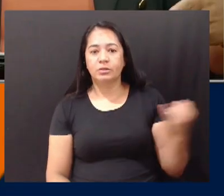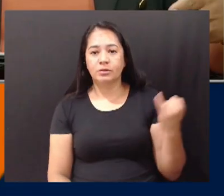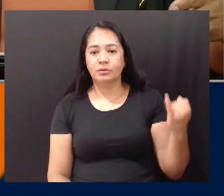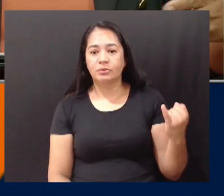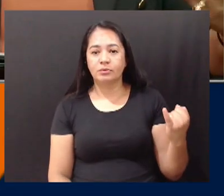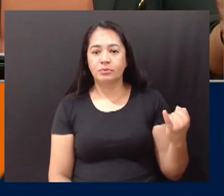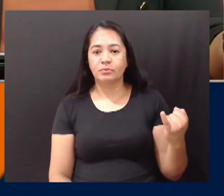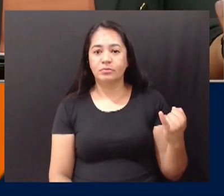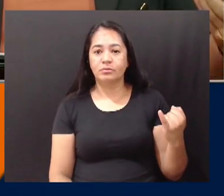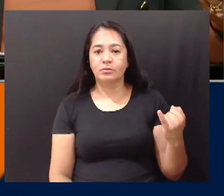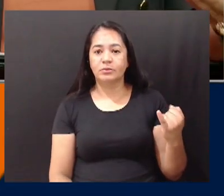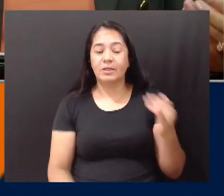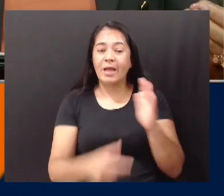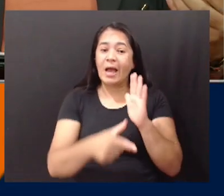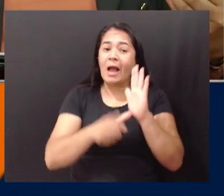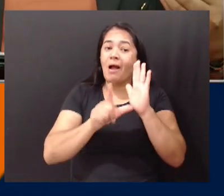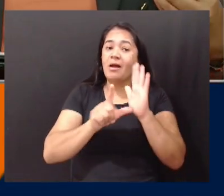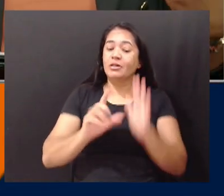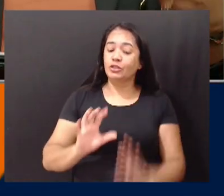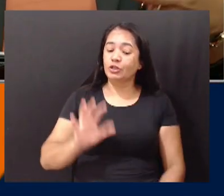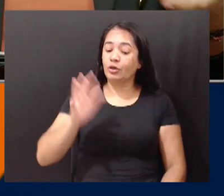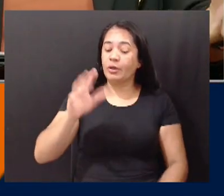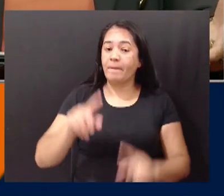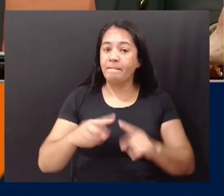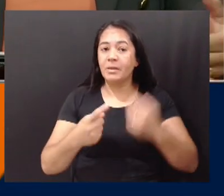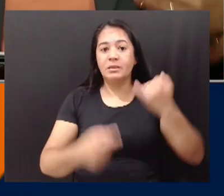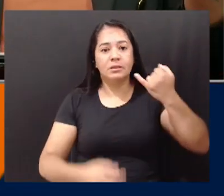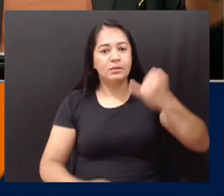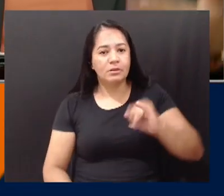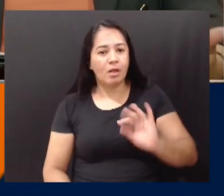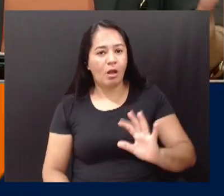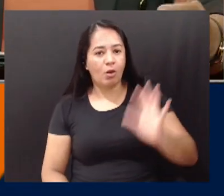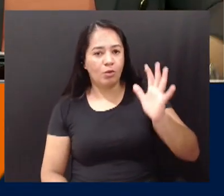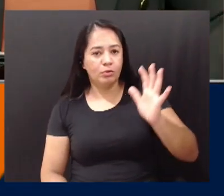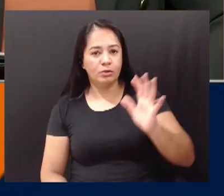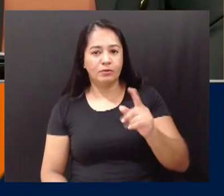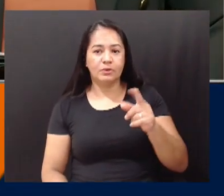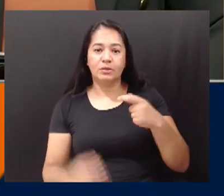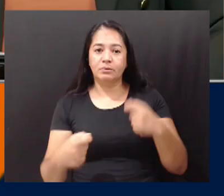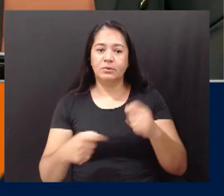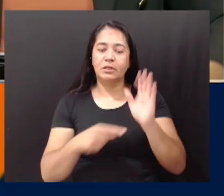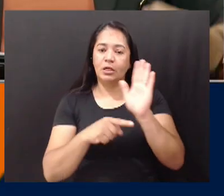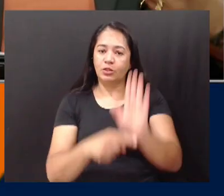de acontecer. Mas se Uhum. aconteceu e você precisa buscar ajuda,